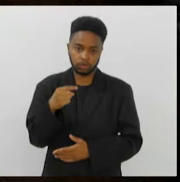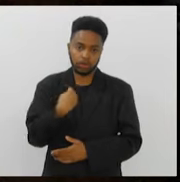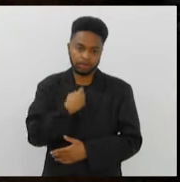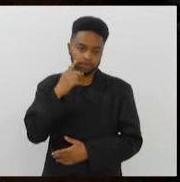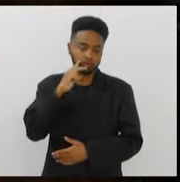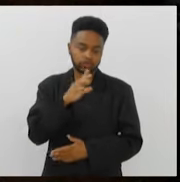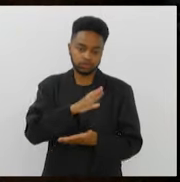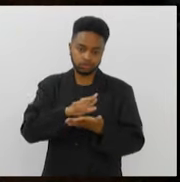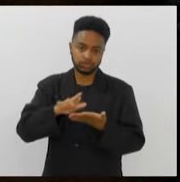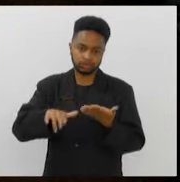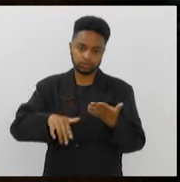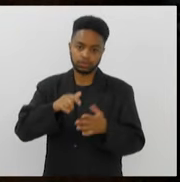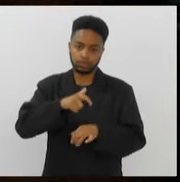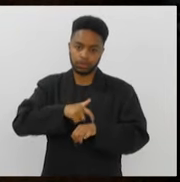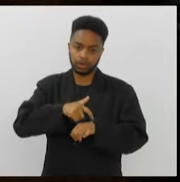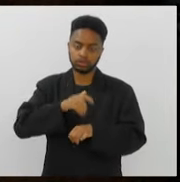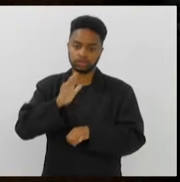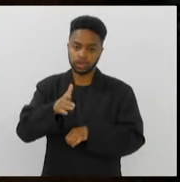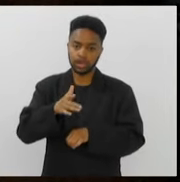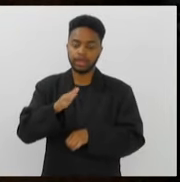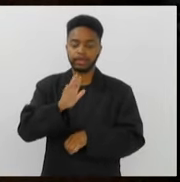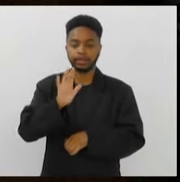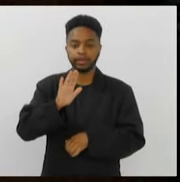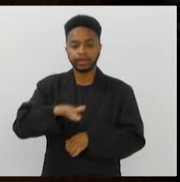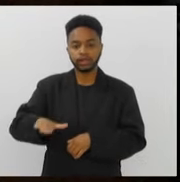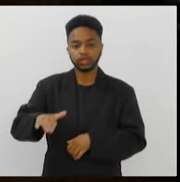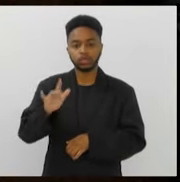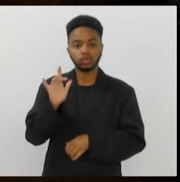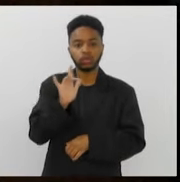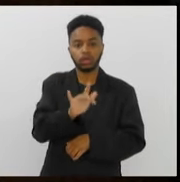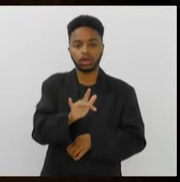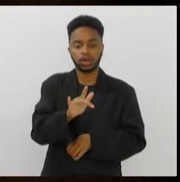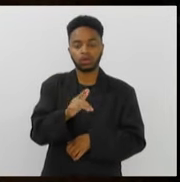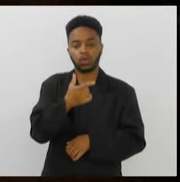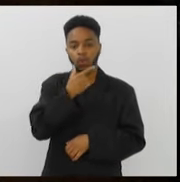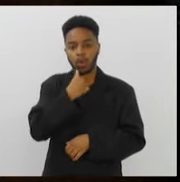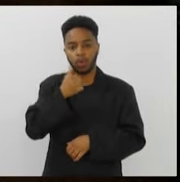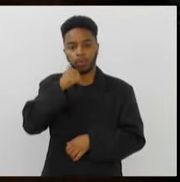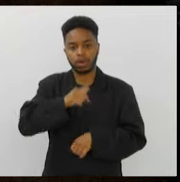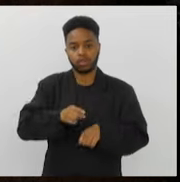de crianças tocando homens e mulheres nuas,